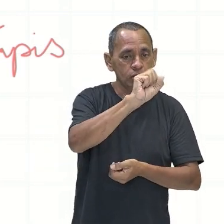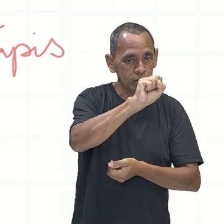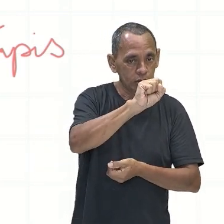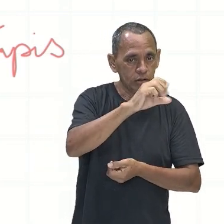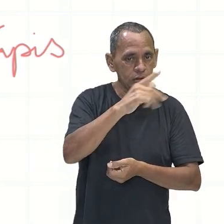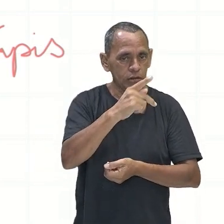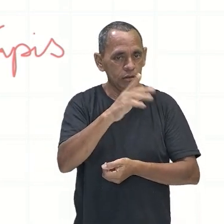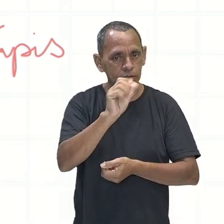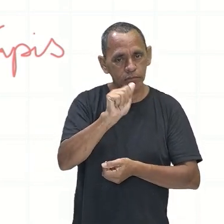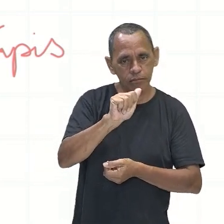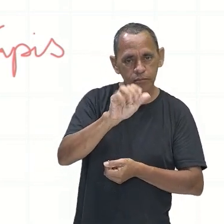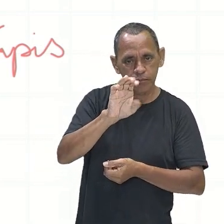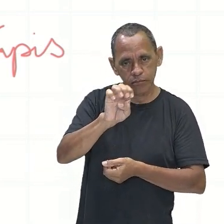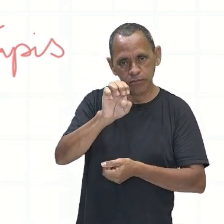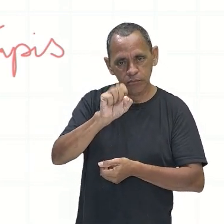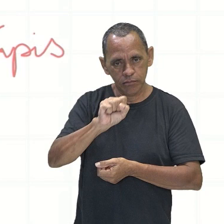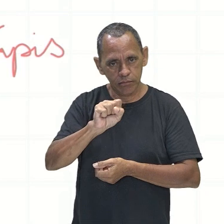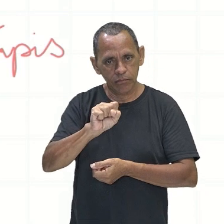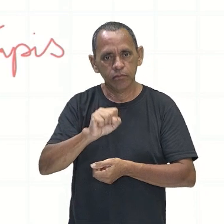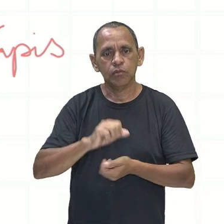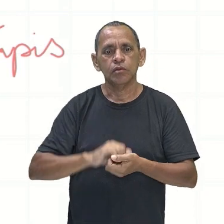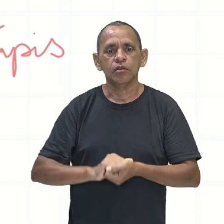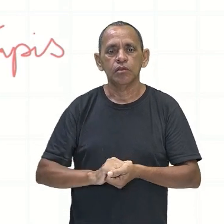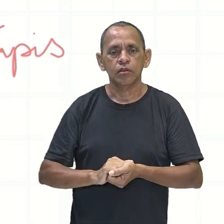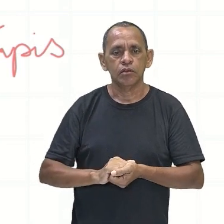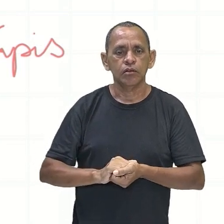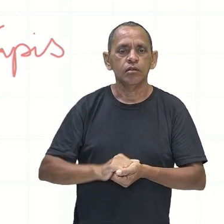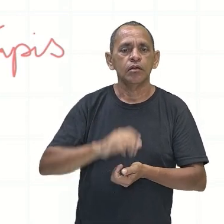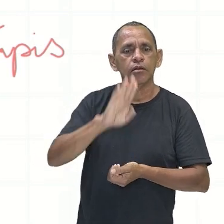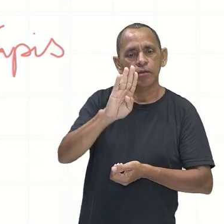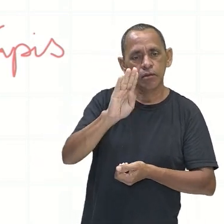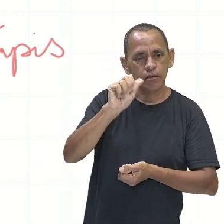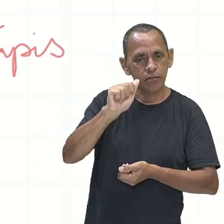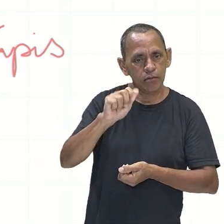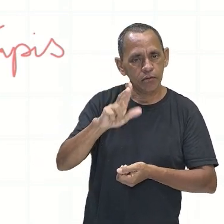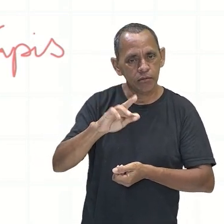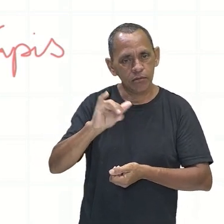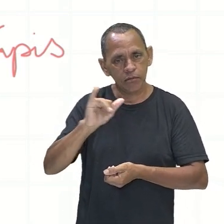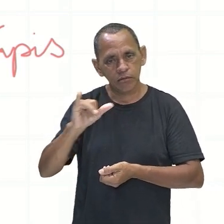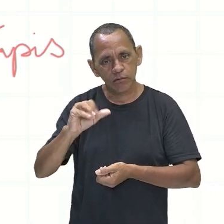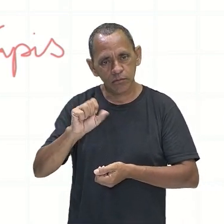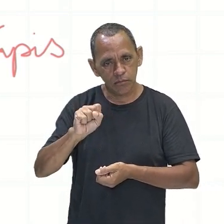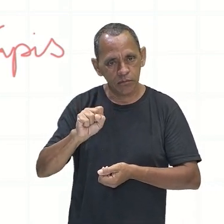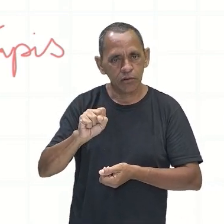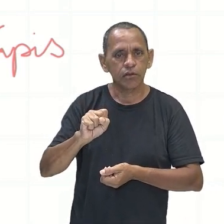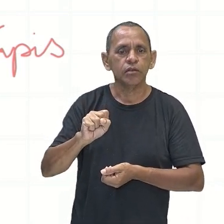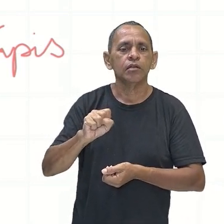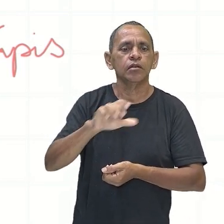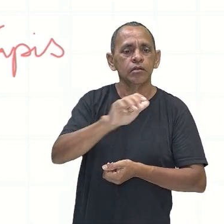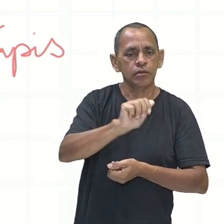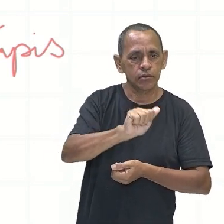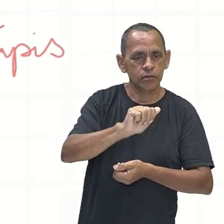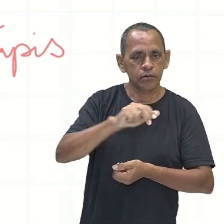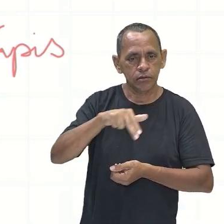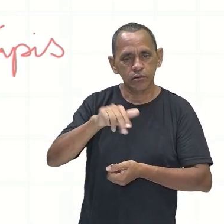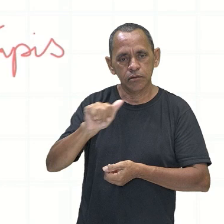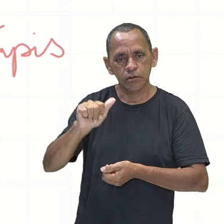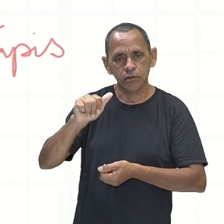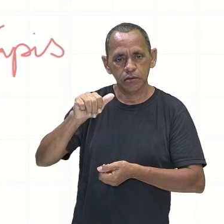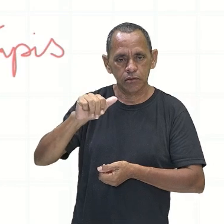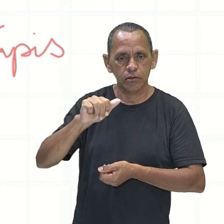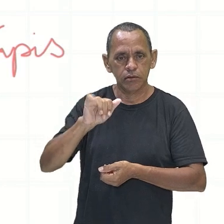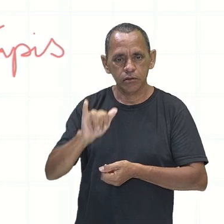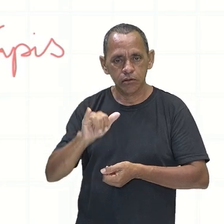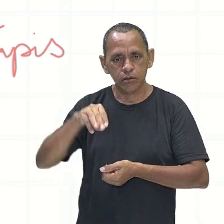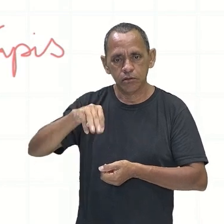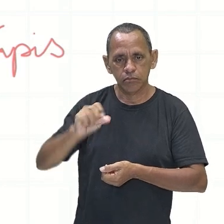aqui, os males, os barris, os animais, os